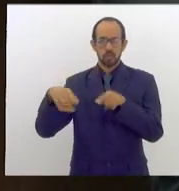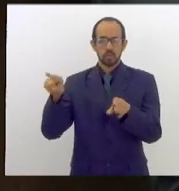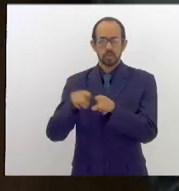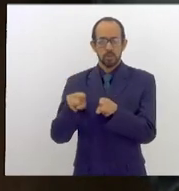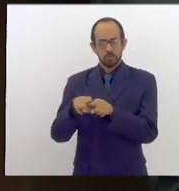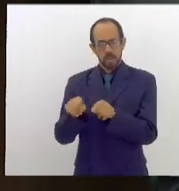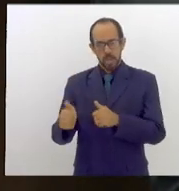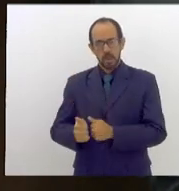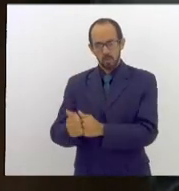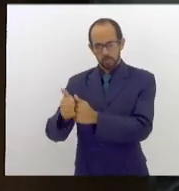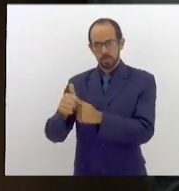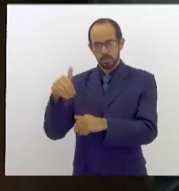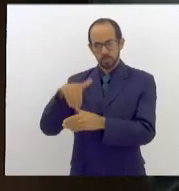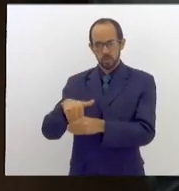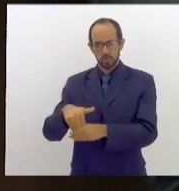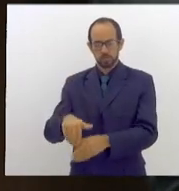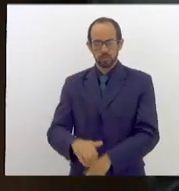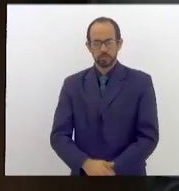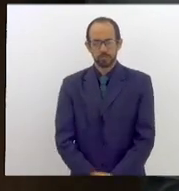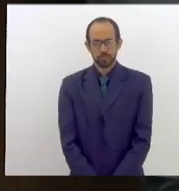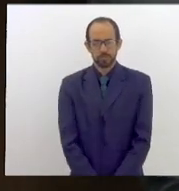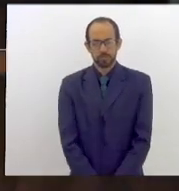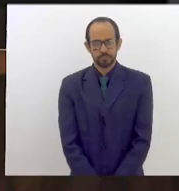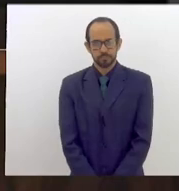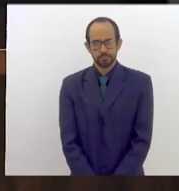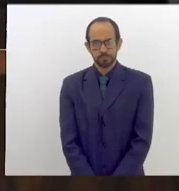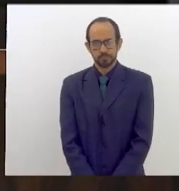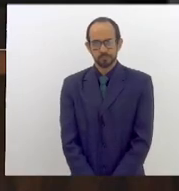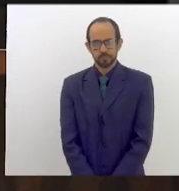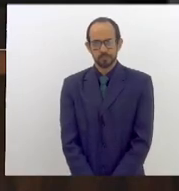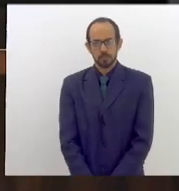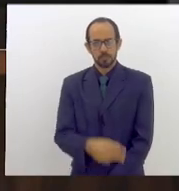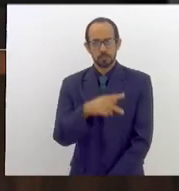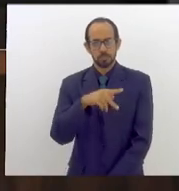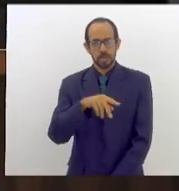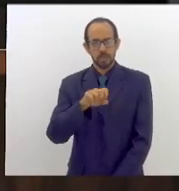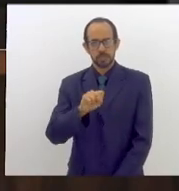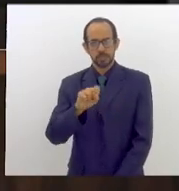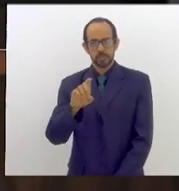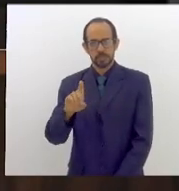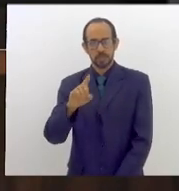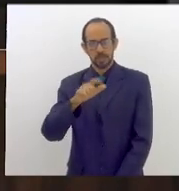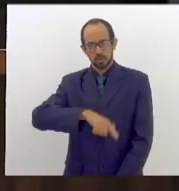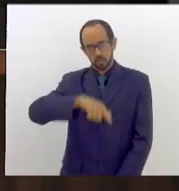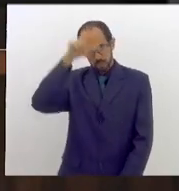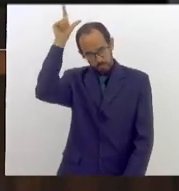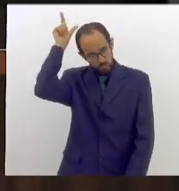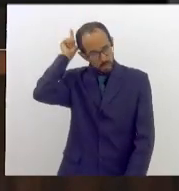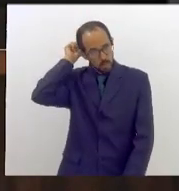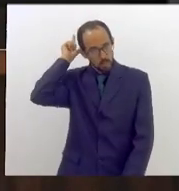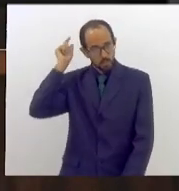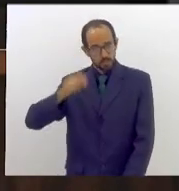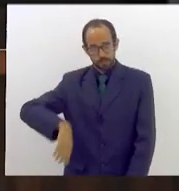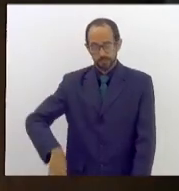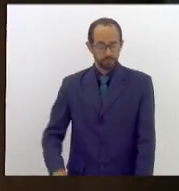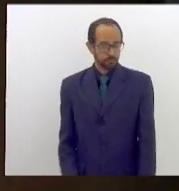votarem também obrigado para encaminhar pelo PSD Deputado Luiz Paulo